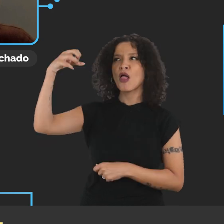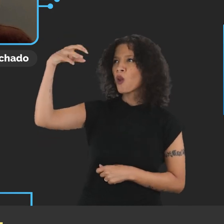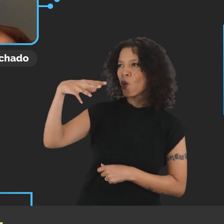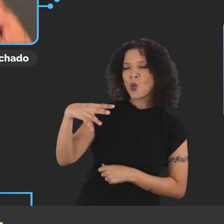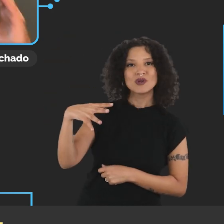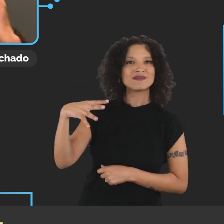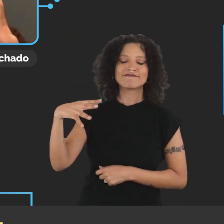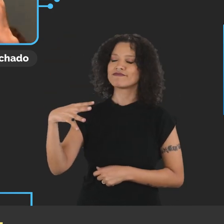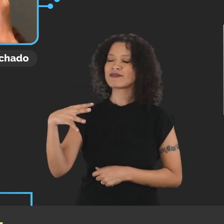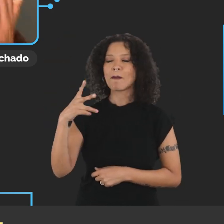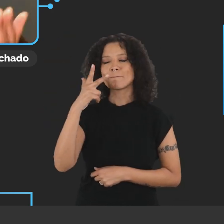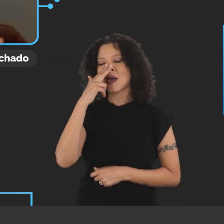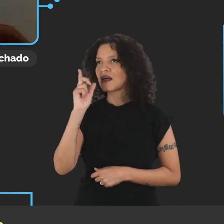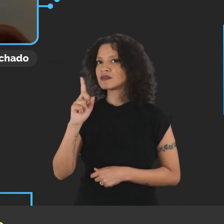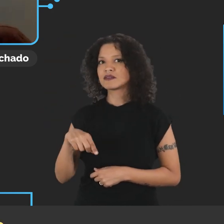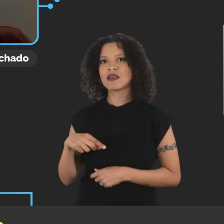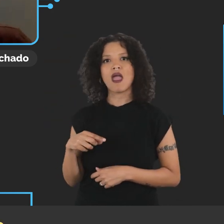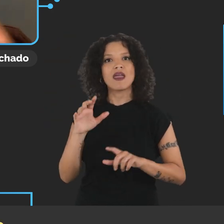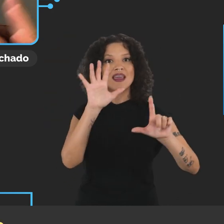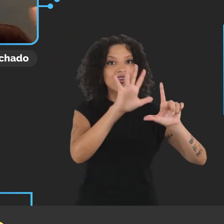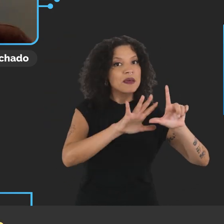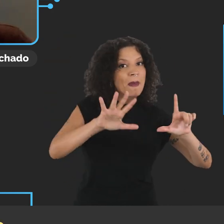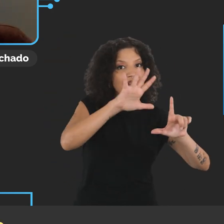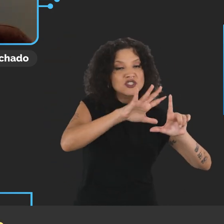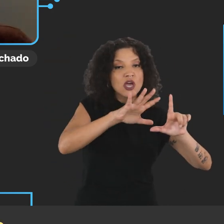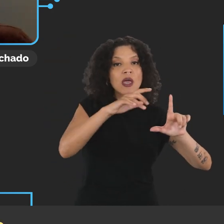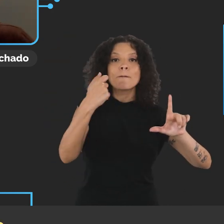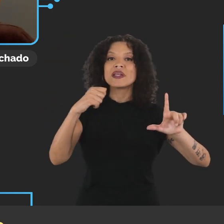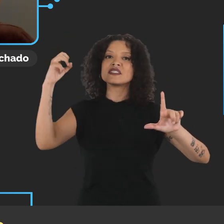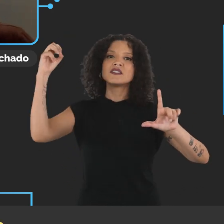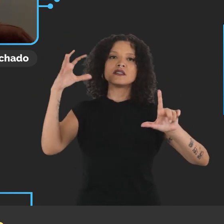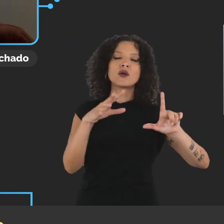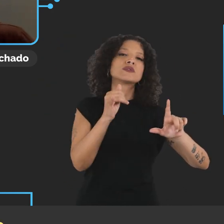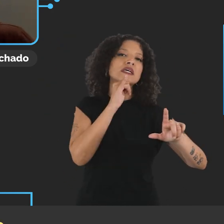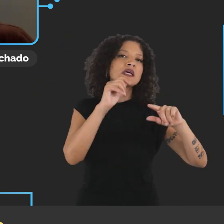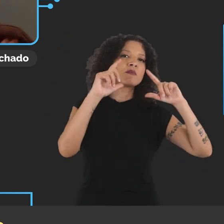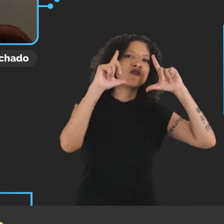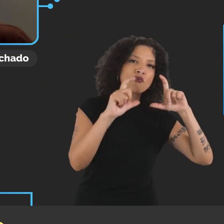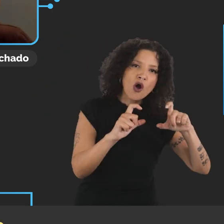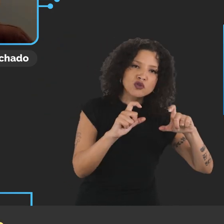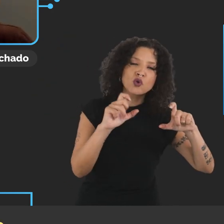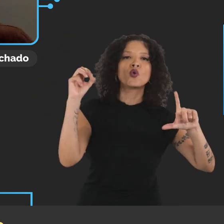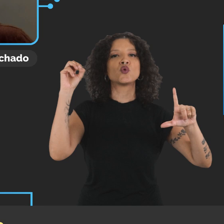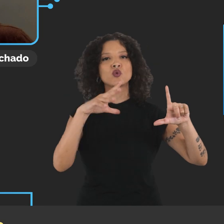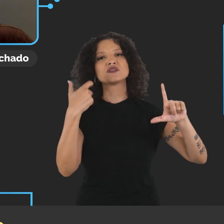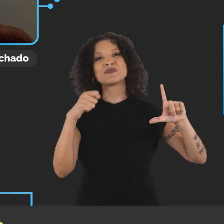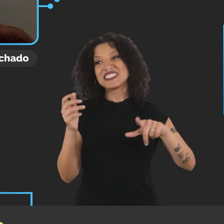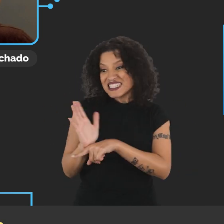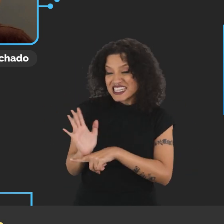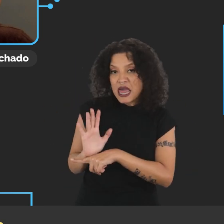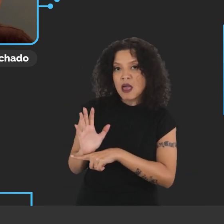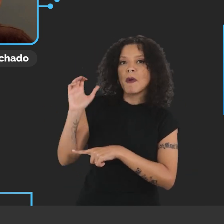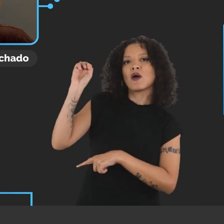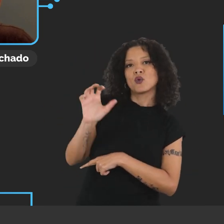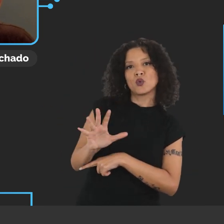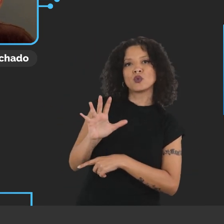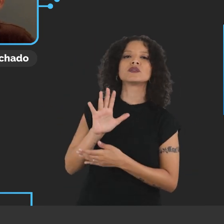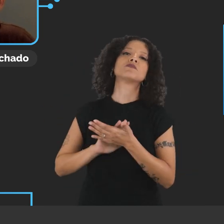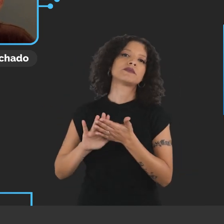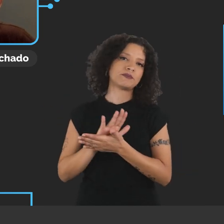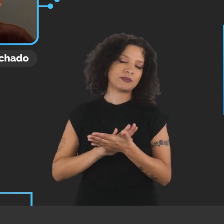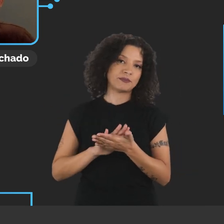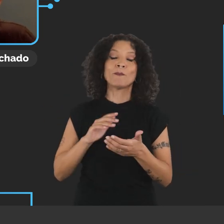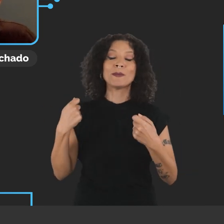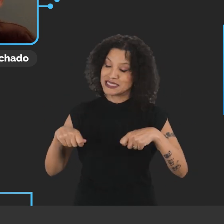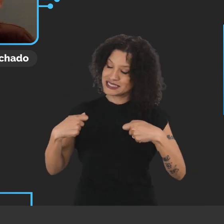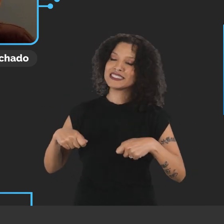Começando por luz, né? Por que luz, né? Luz é o princípio básico da imagem, né? Tanto na fotografia quanto no cinema. Mas